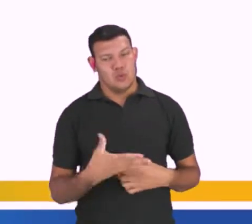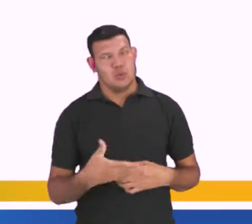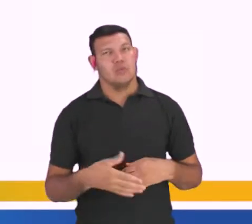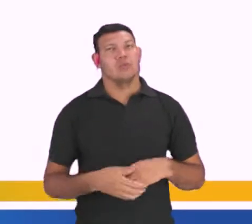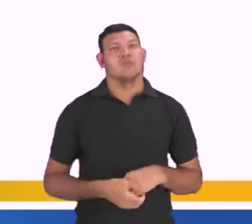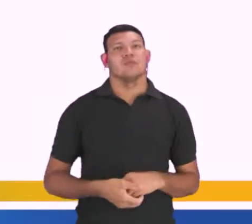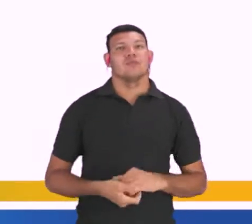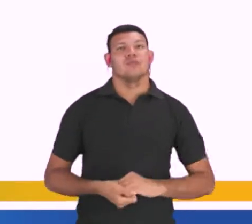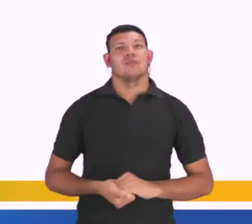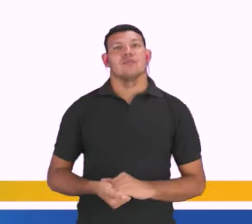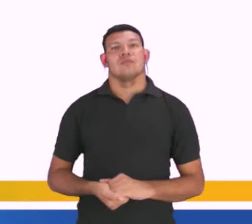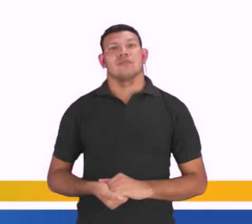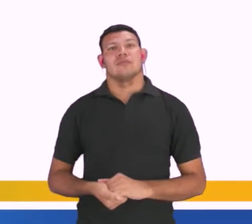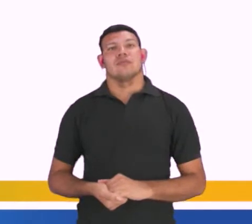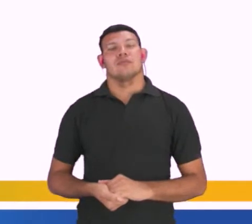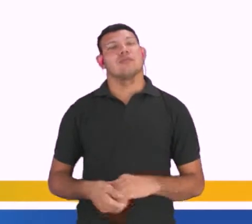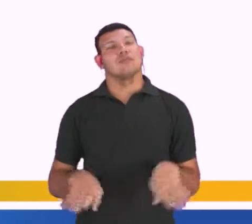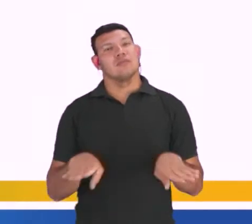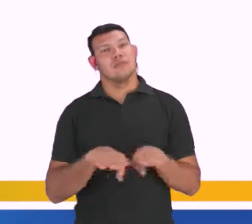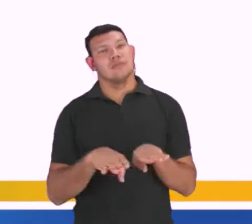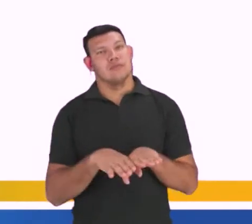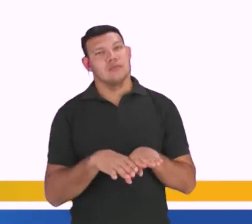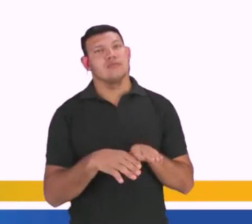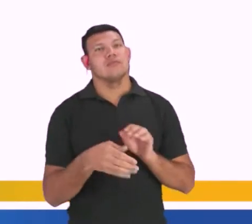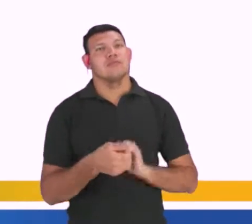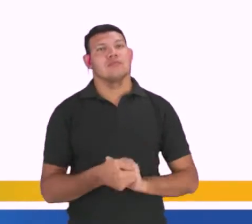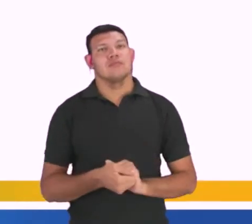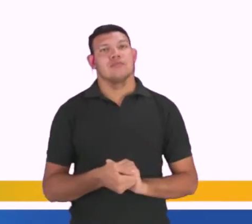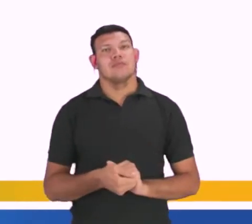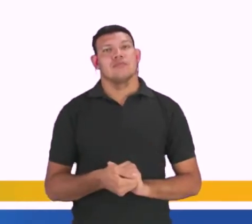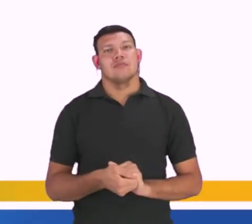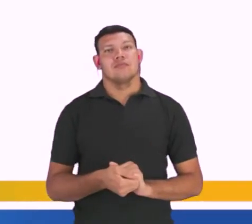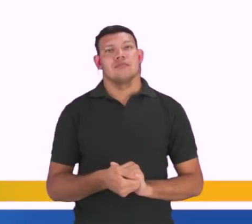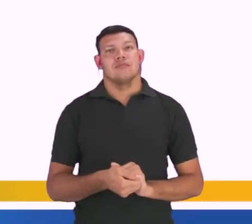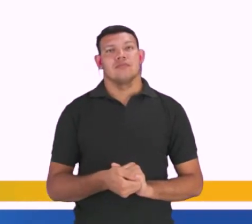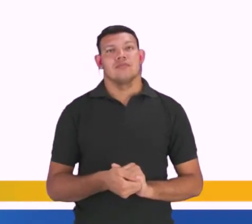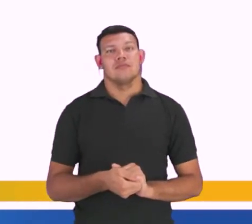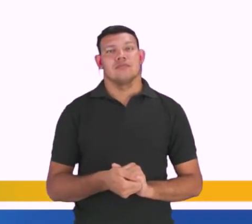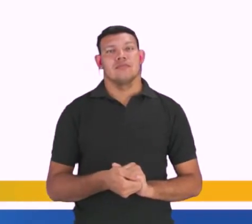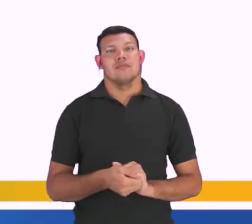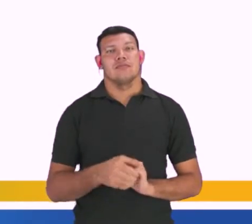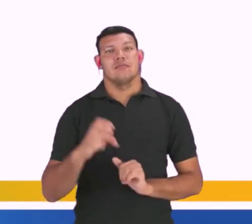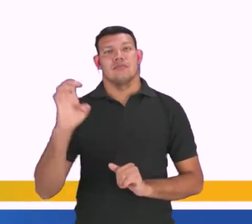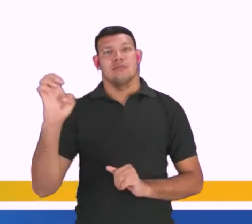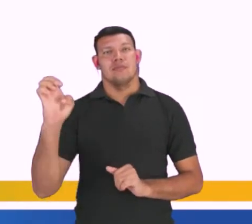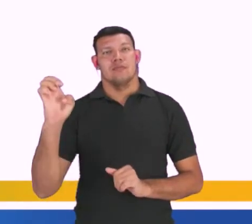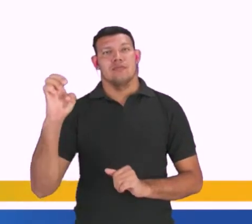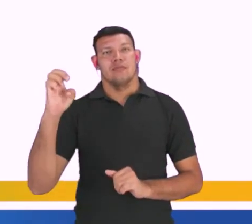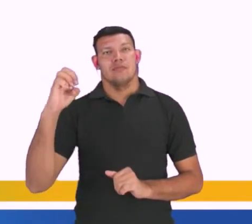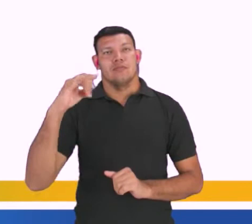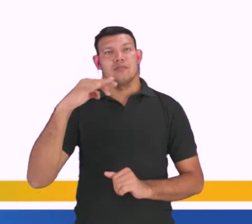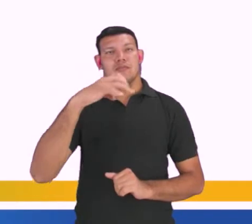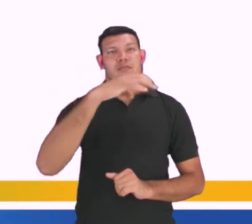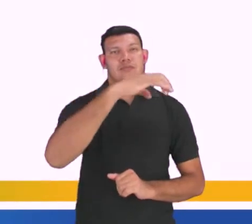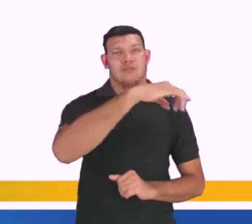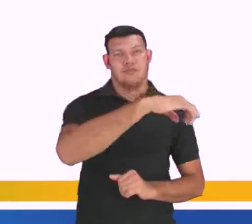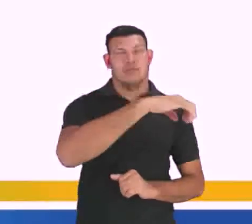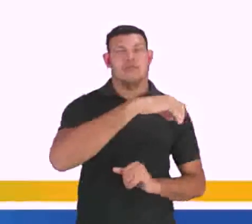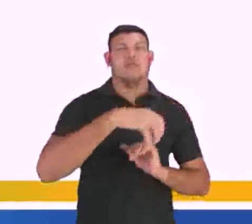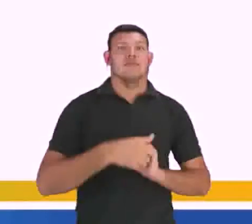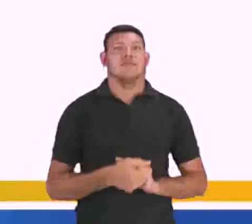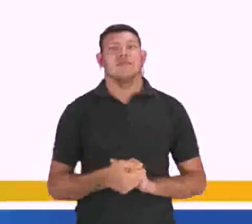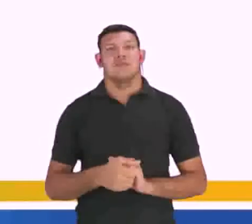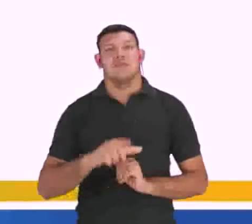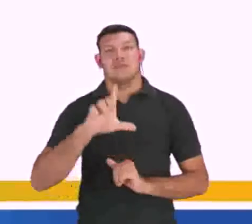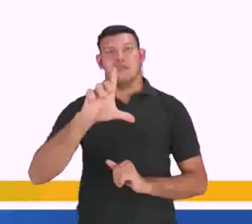outro exemplo aqui de enzima, que é no caso dos intolerantes à lactose, existe a enzima